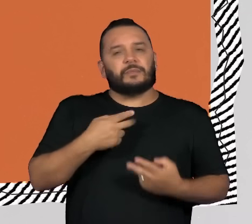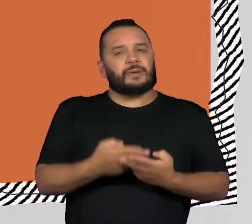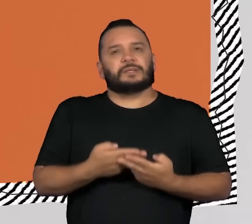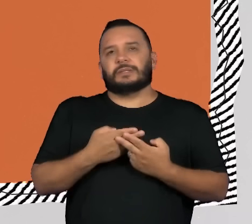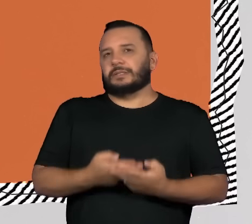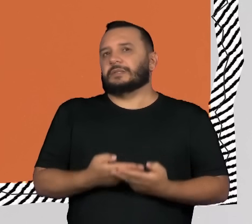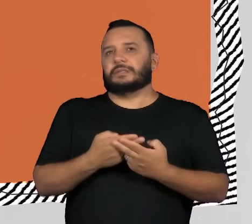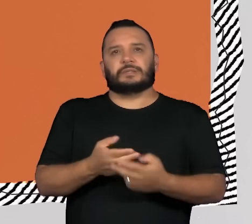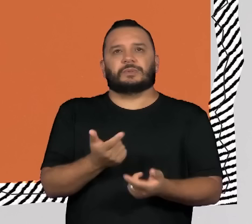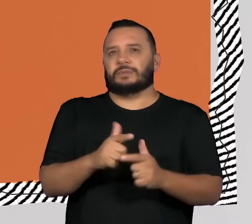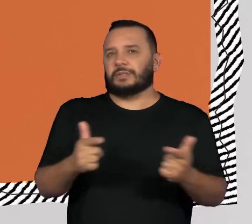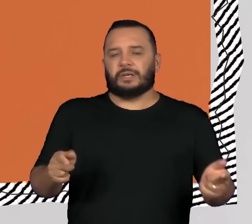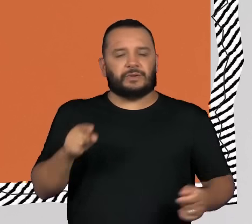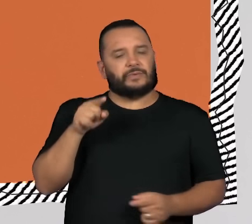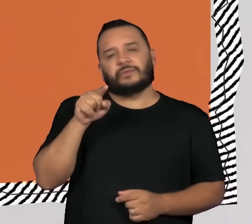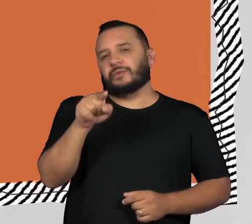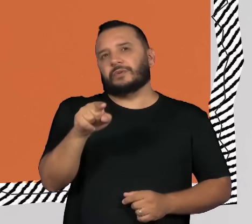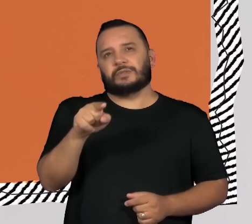sem paciência.